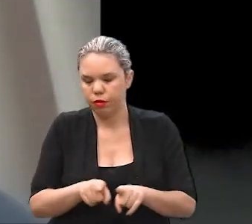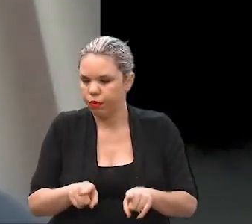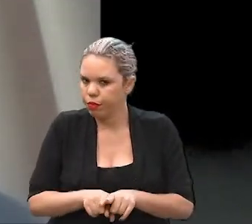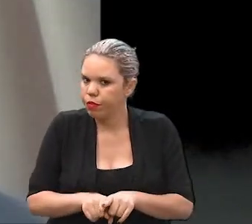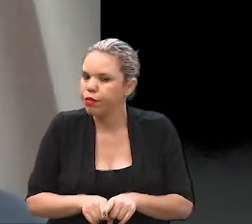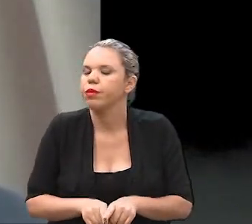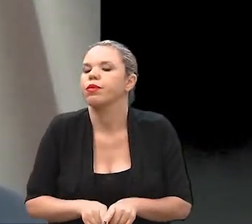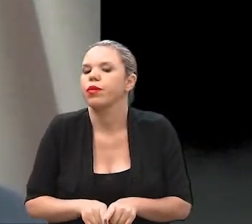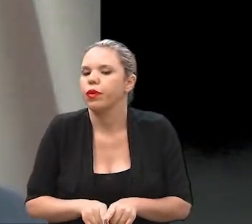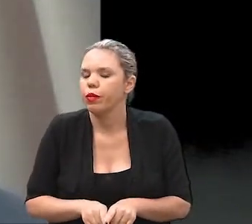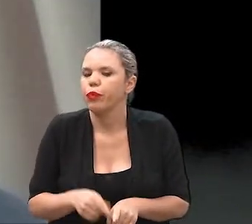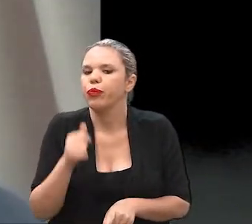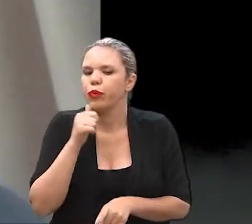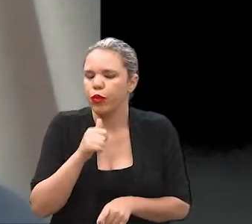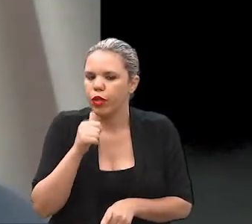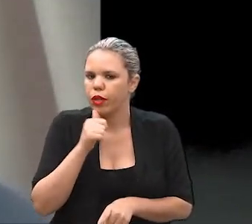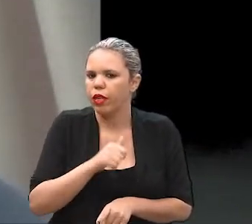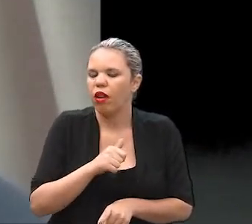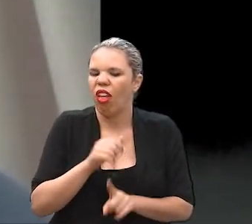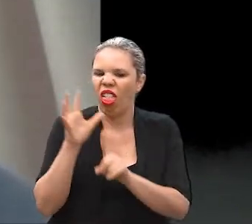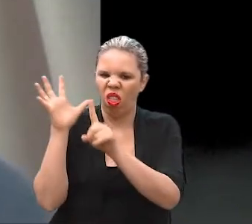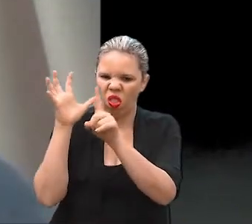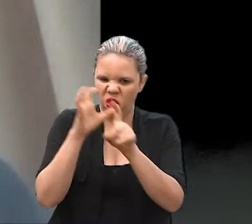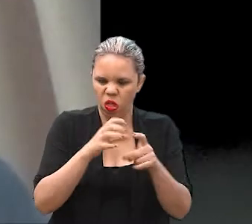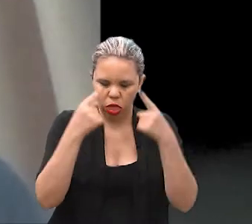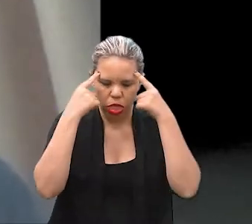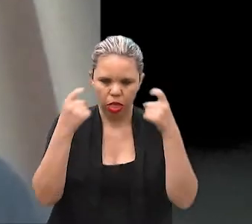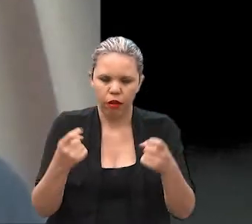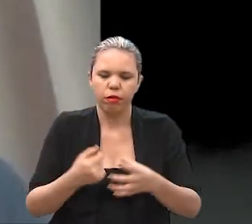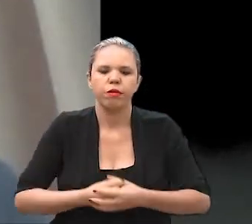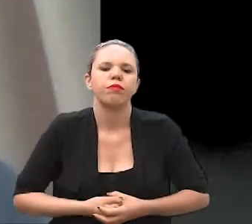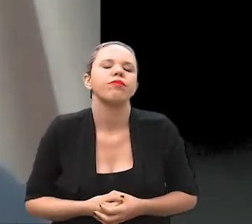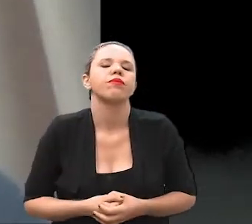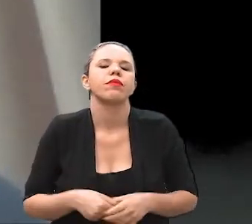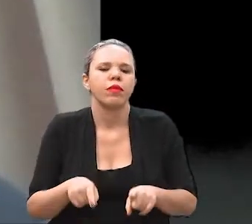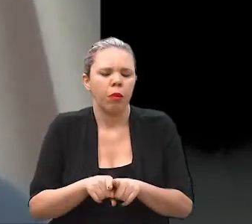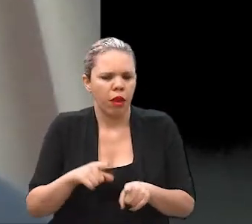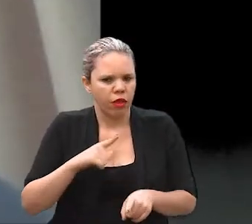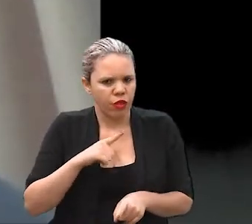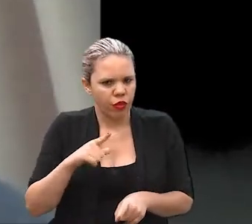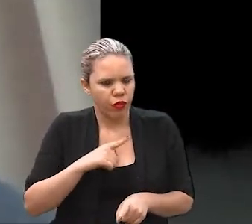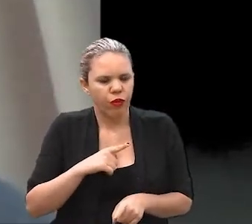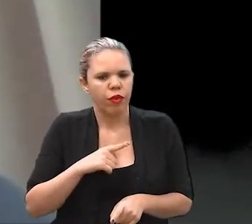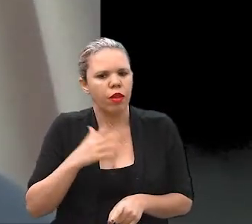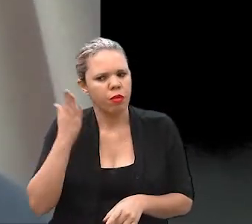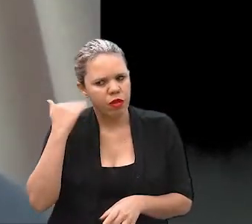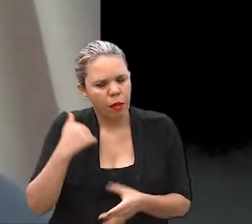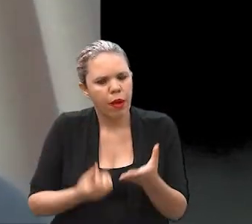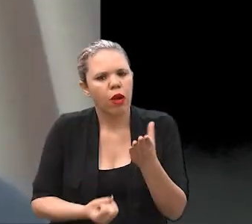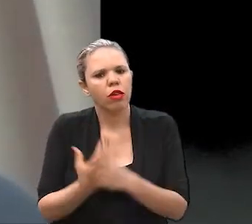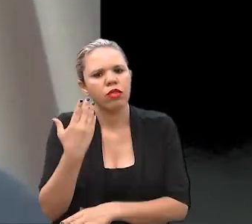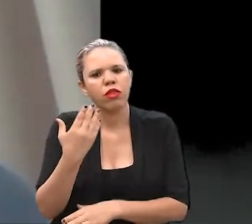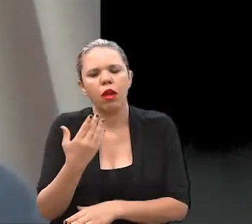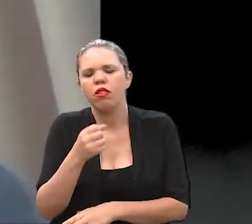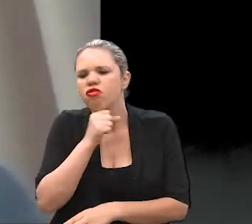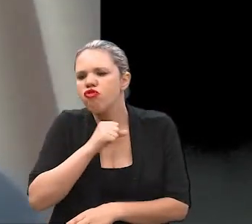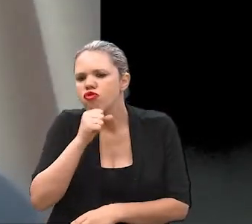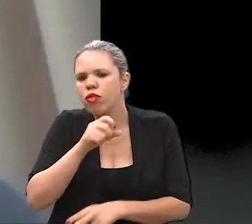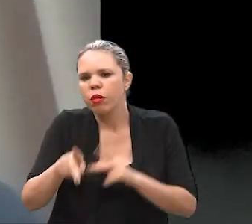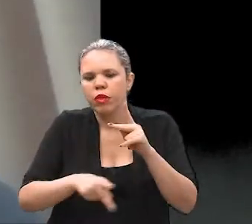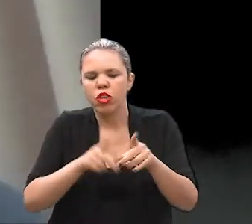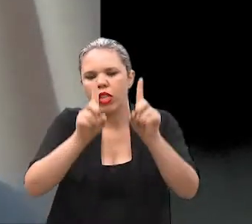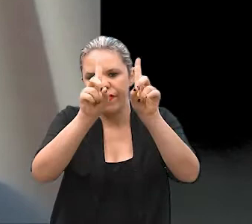né, mulheres vítimas de violência, também tivemos conhecimento de idosos, de pessoas